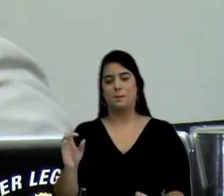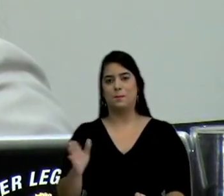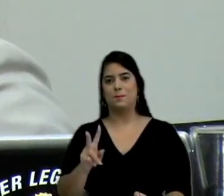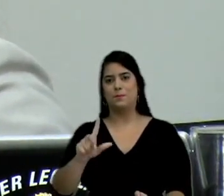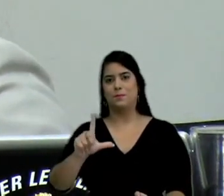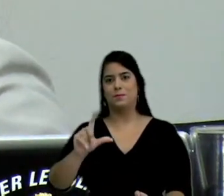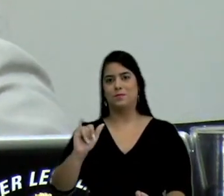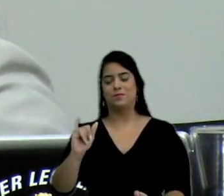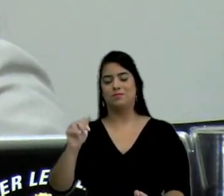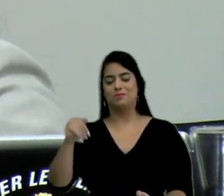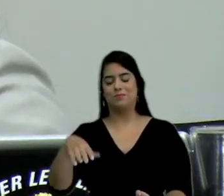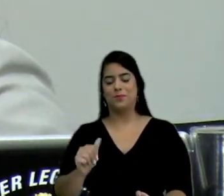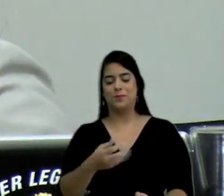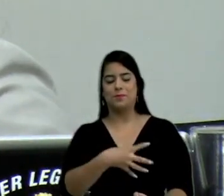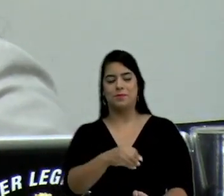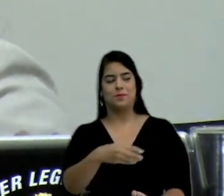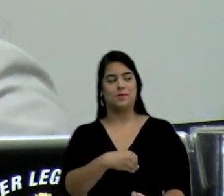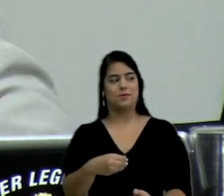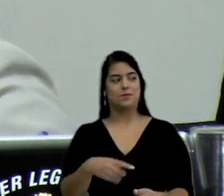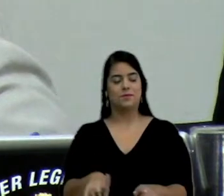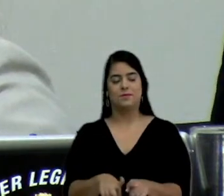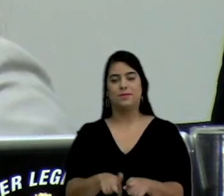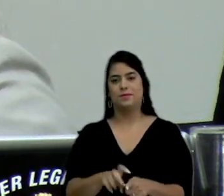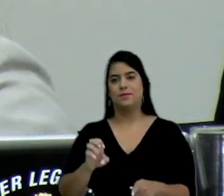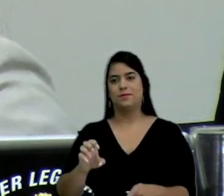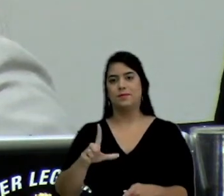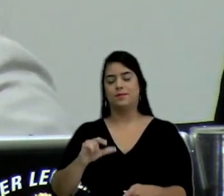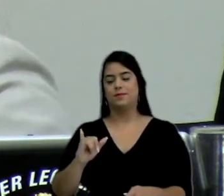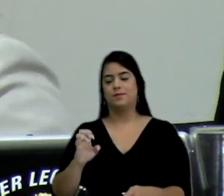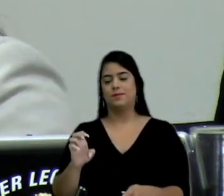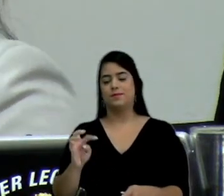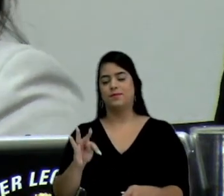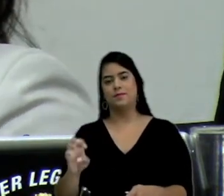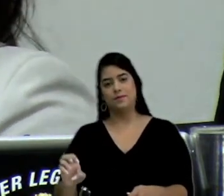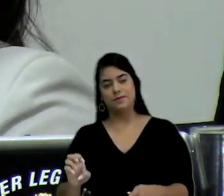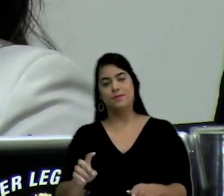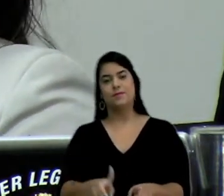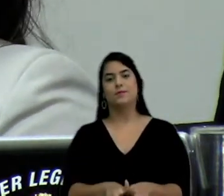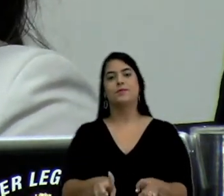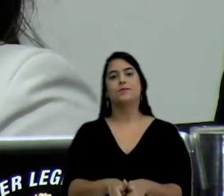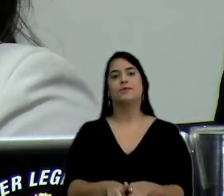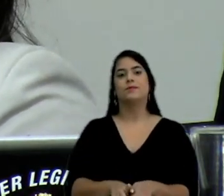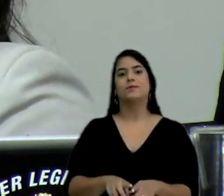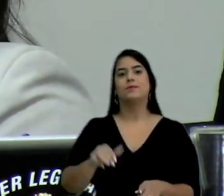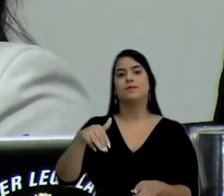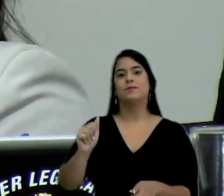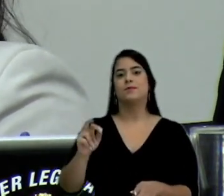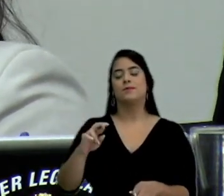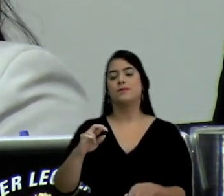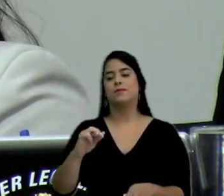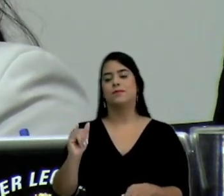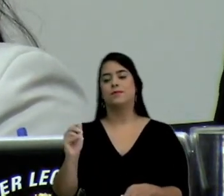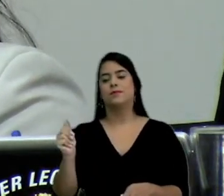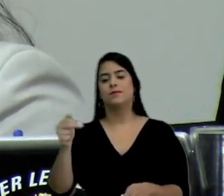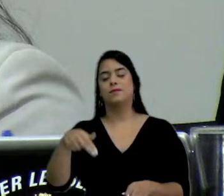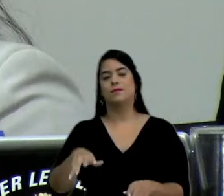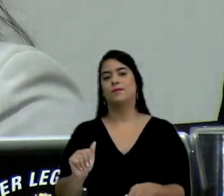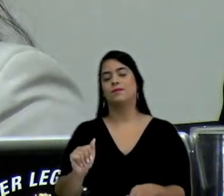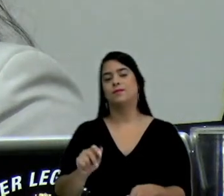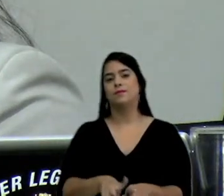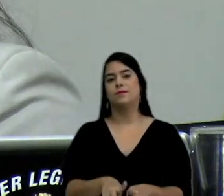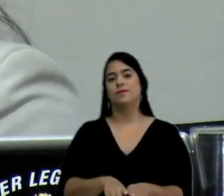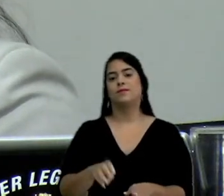de rádio Eli mãe deja Suele cantinho Mariana filha de Gilberto